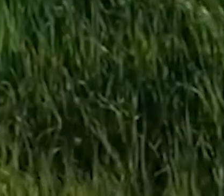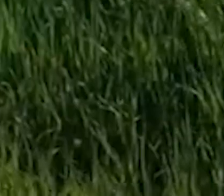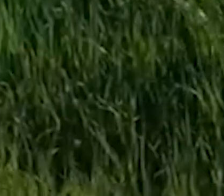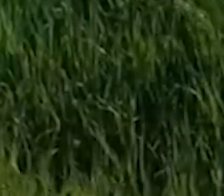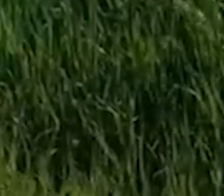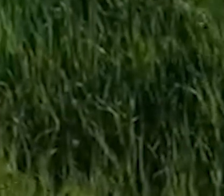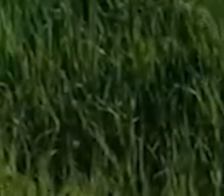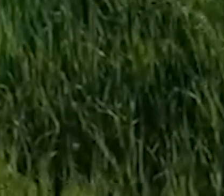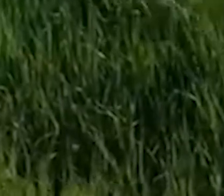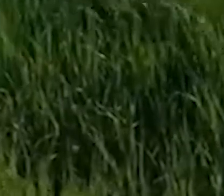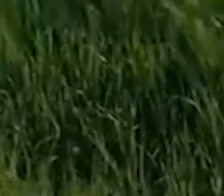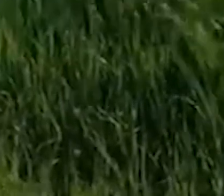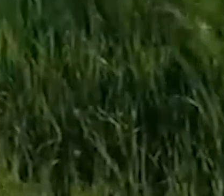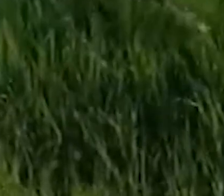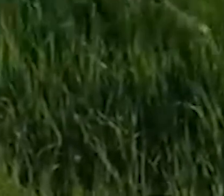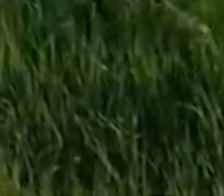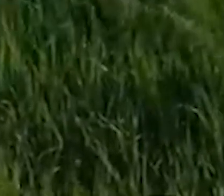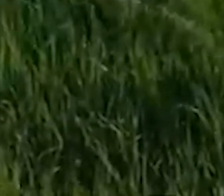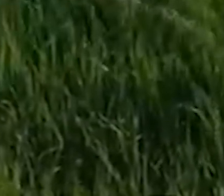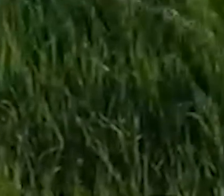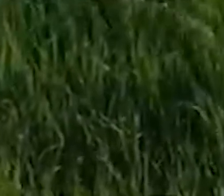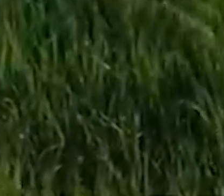Vive mientras haya tiempo.